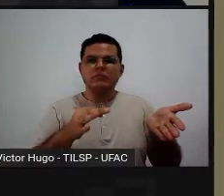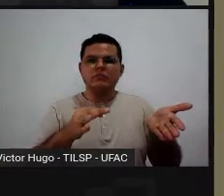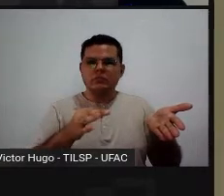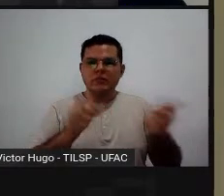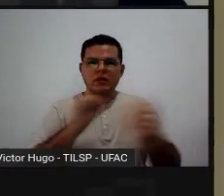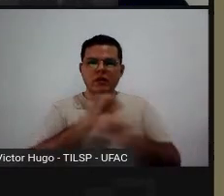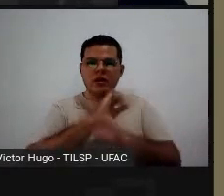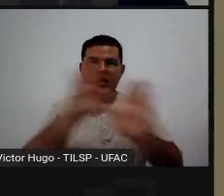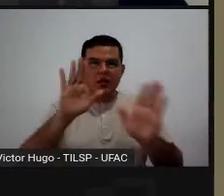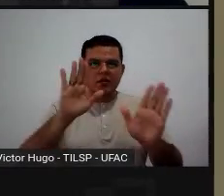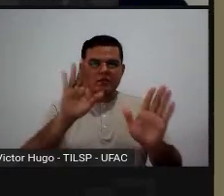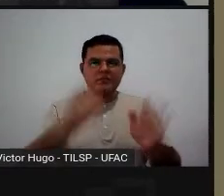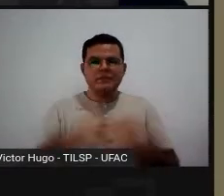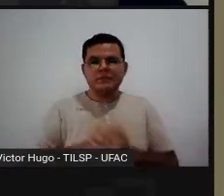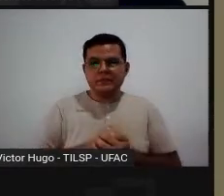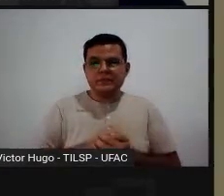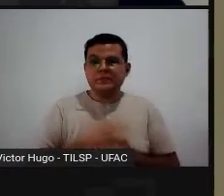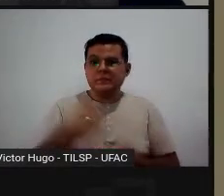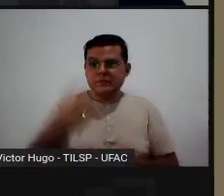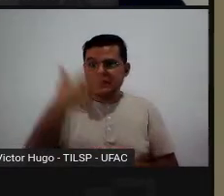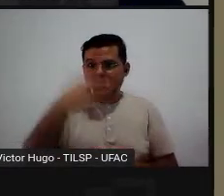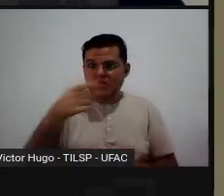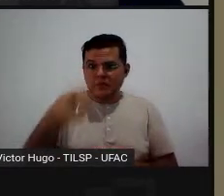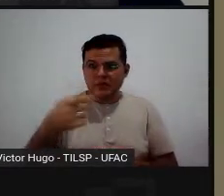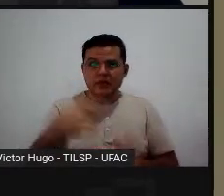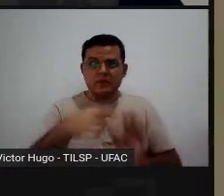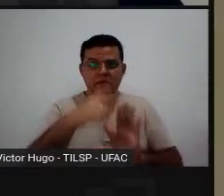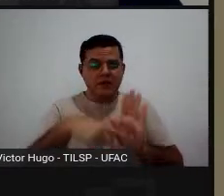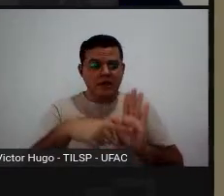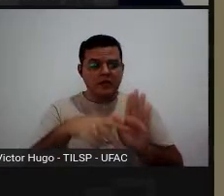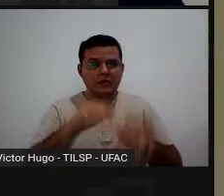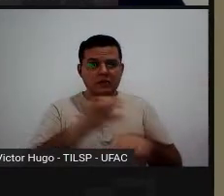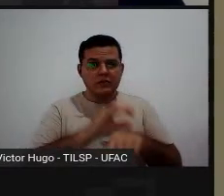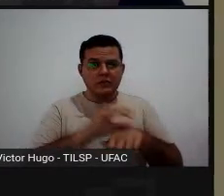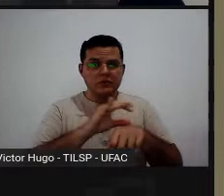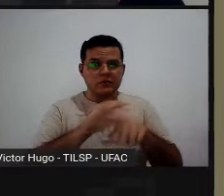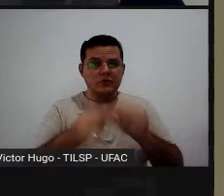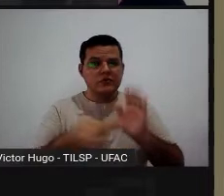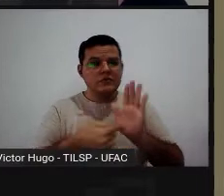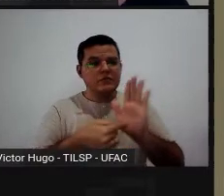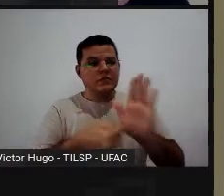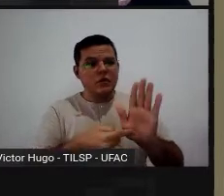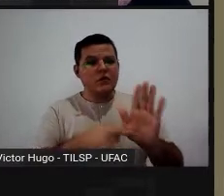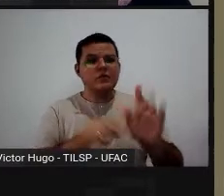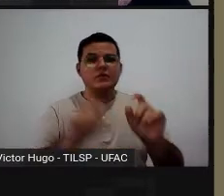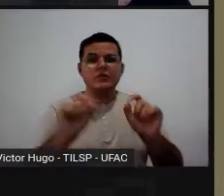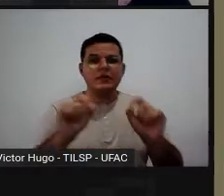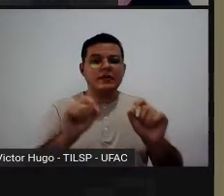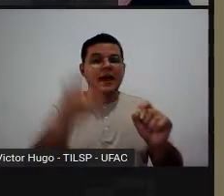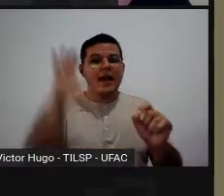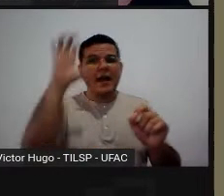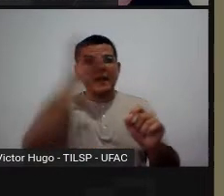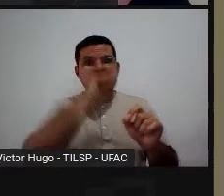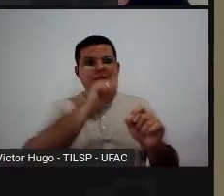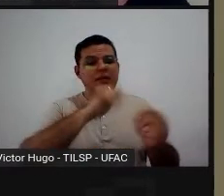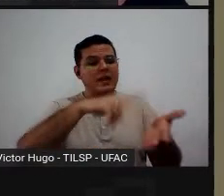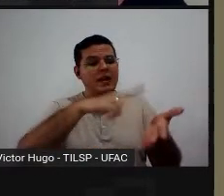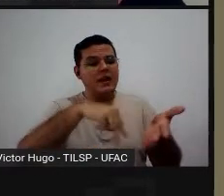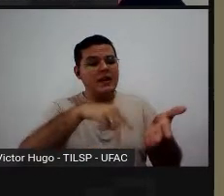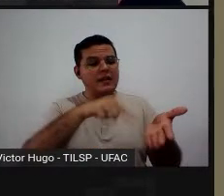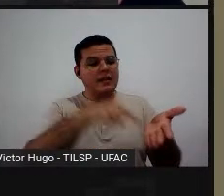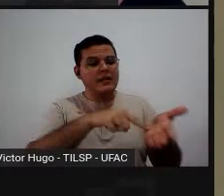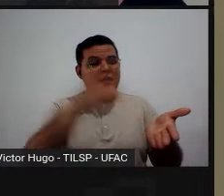aqui no plano de curso aprender a escrever e aprender a pensar. Combina, então,